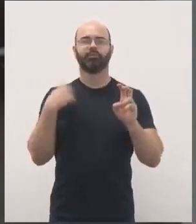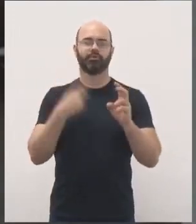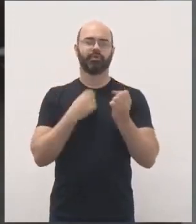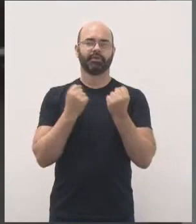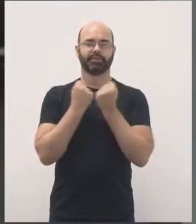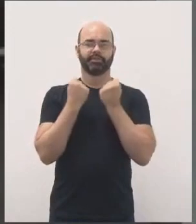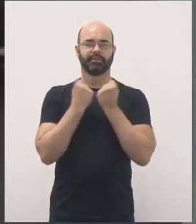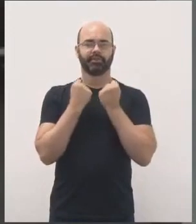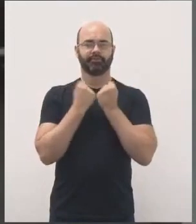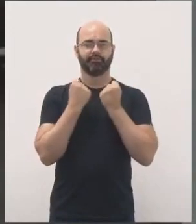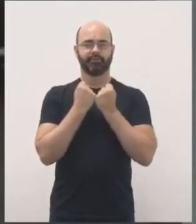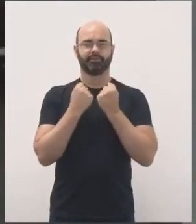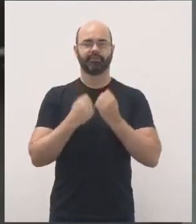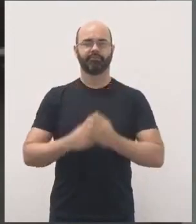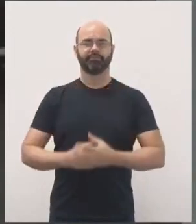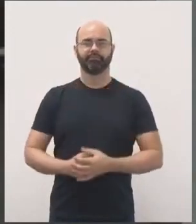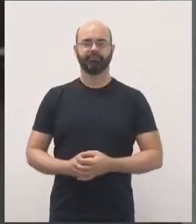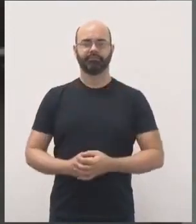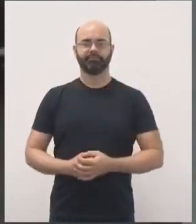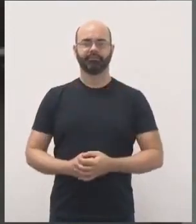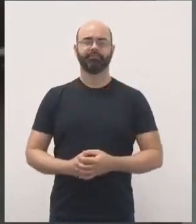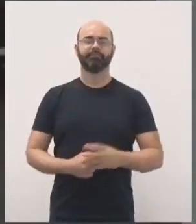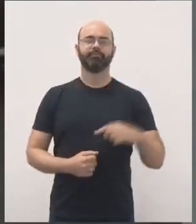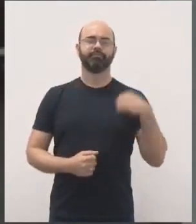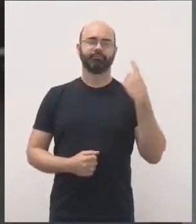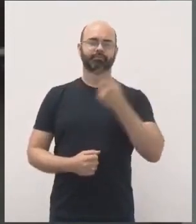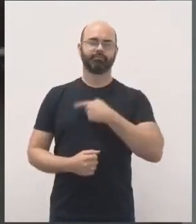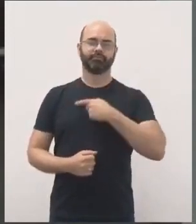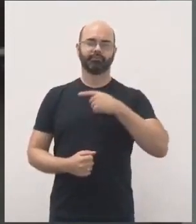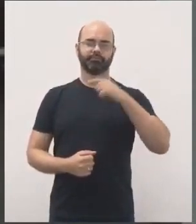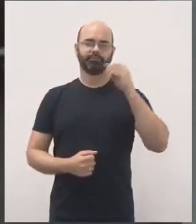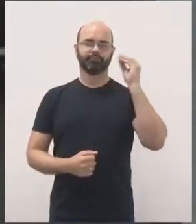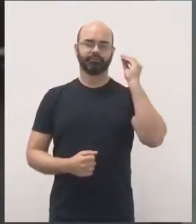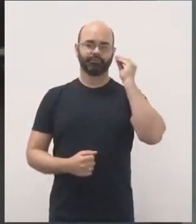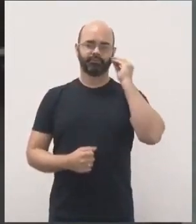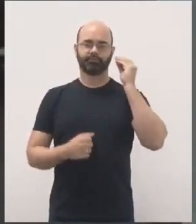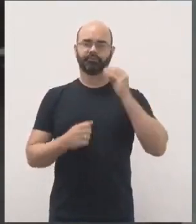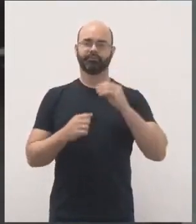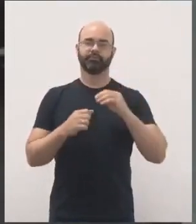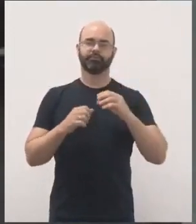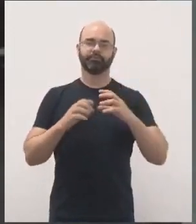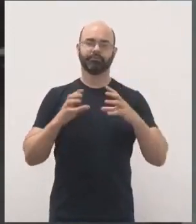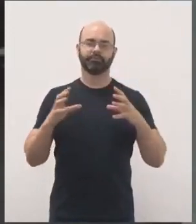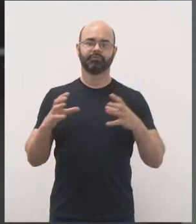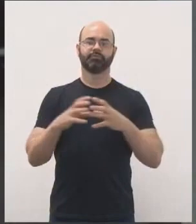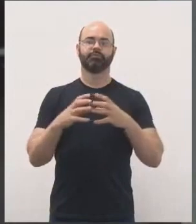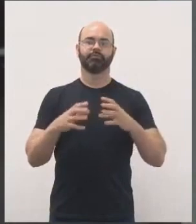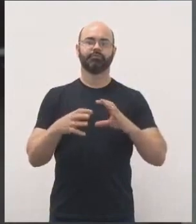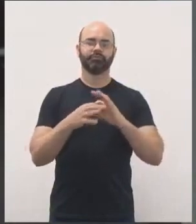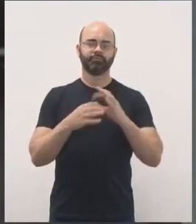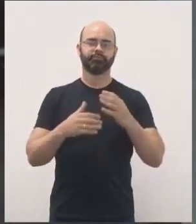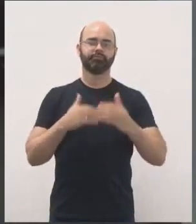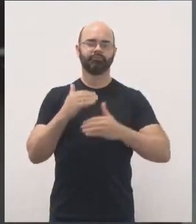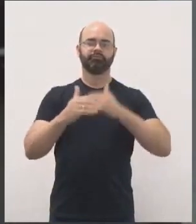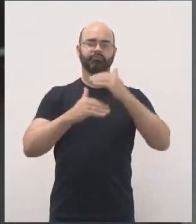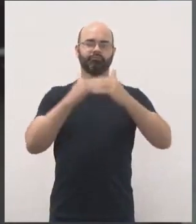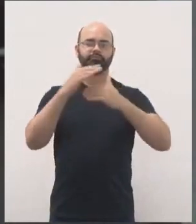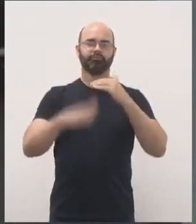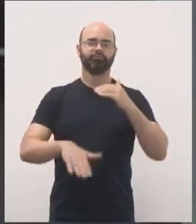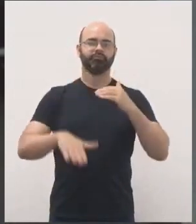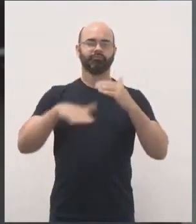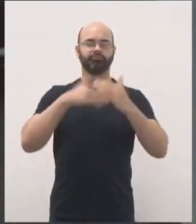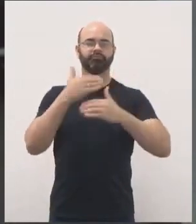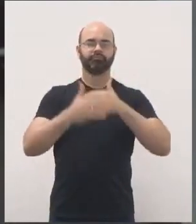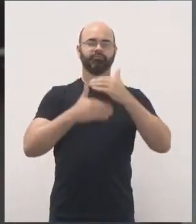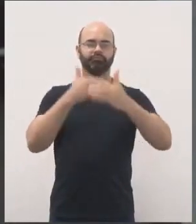defende. E a gente vai ter, então, né, um conjunto que é um crescendo, né, de atividades que a